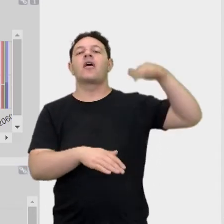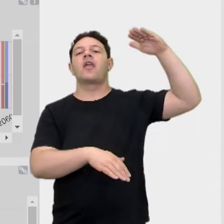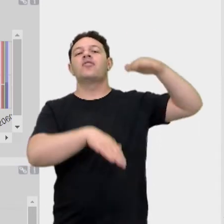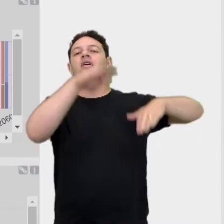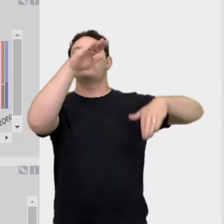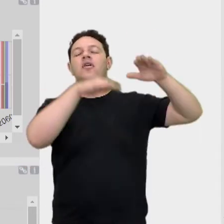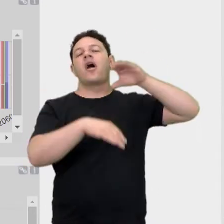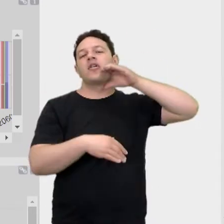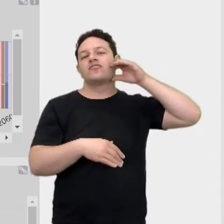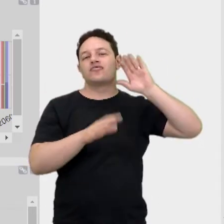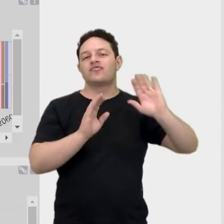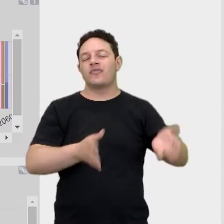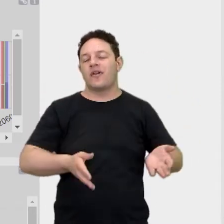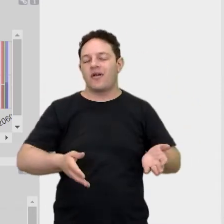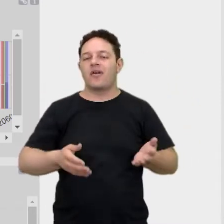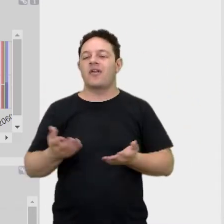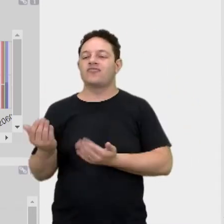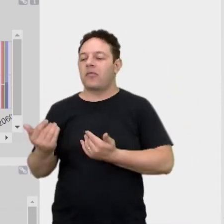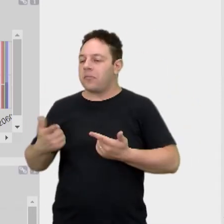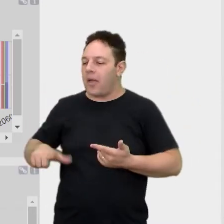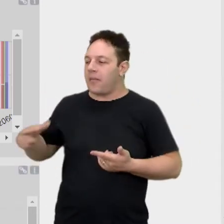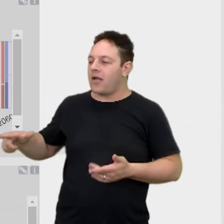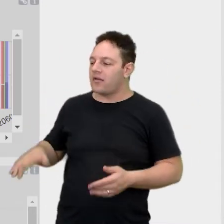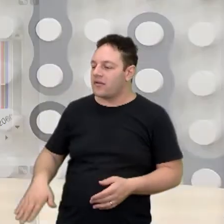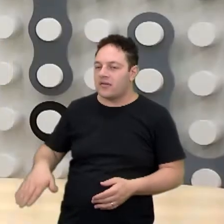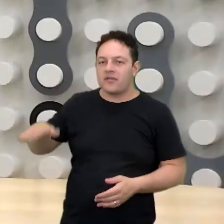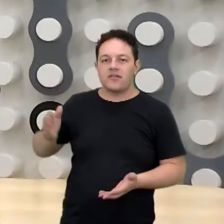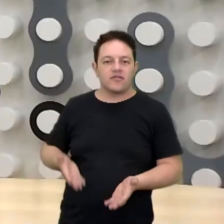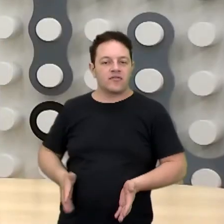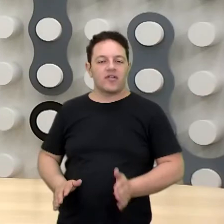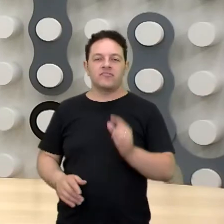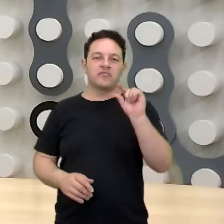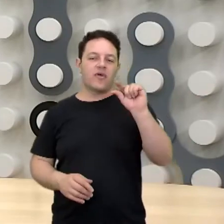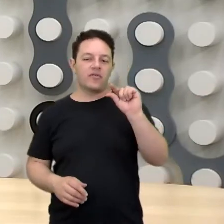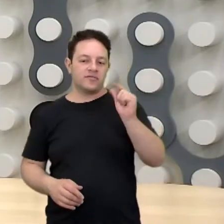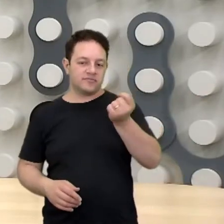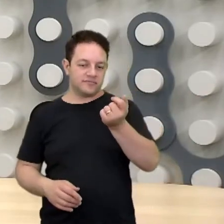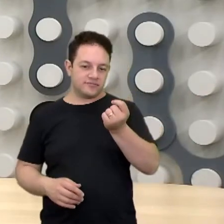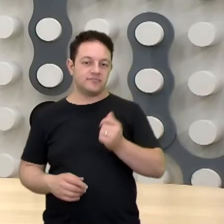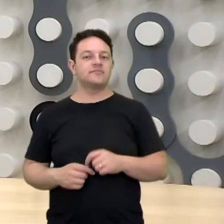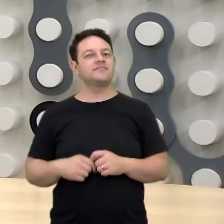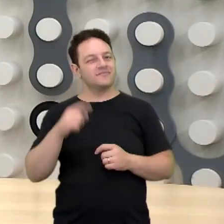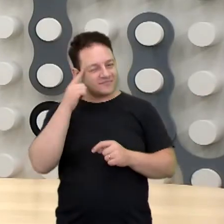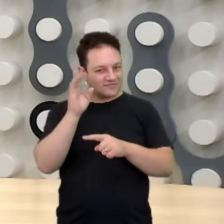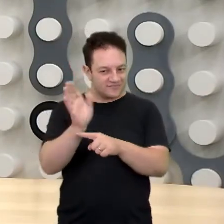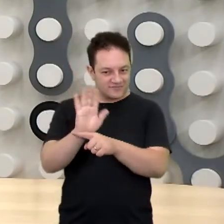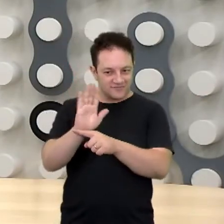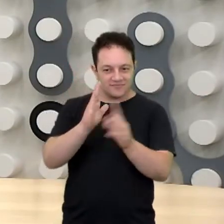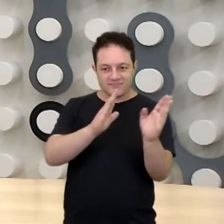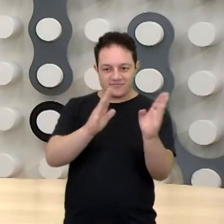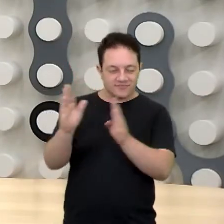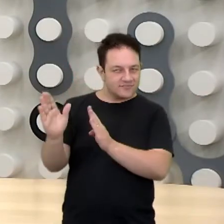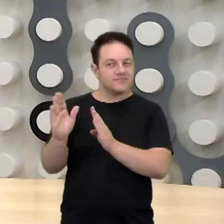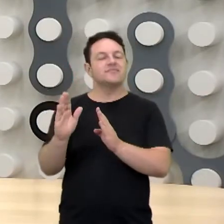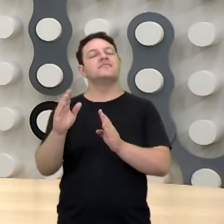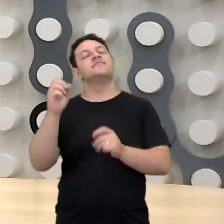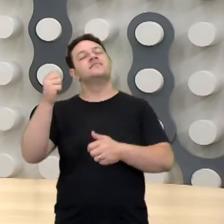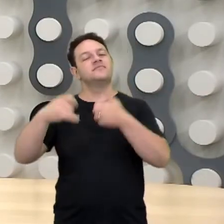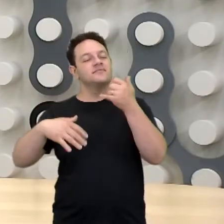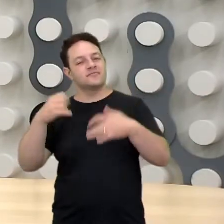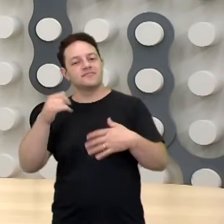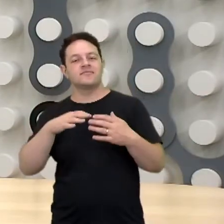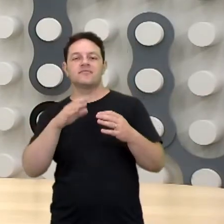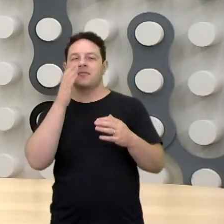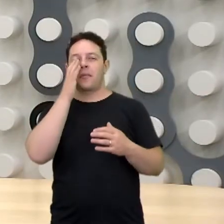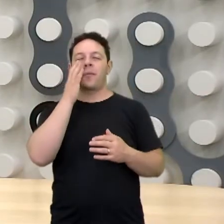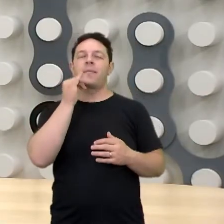aí do Brasil. Então, e se vocês lembram no vídeo, o vídeo ele colocou lá, né? A expectativa de vida é reflexo da idade